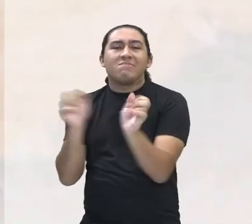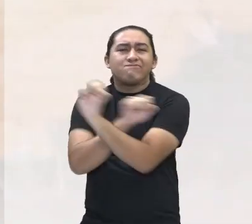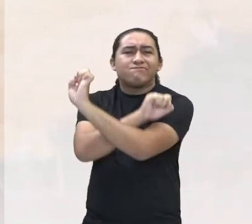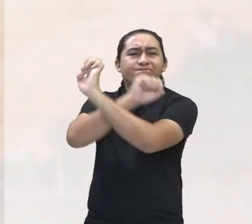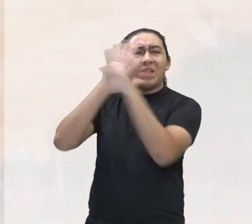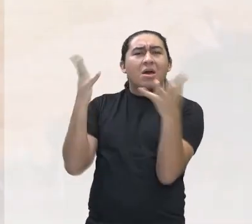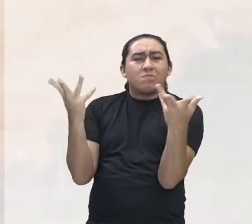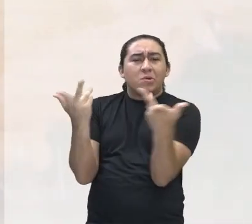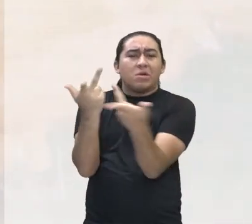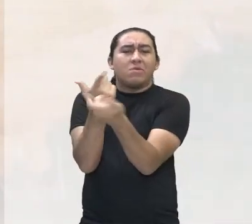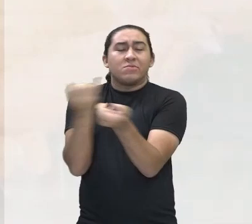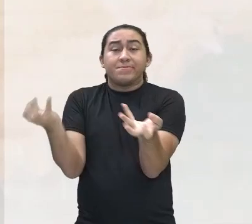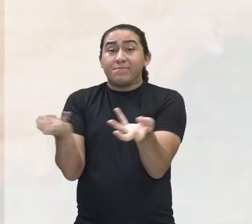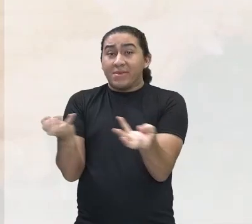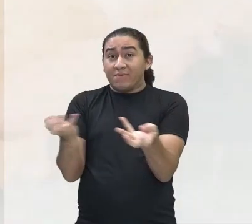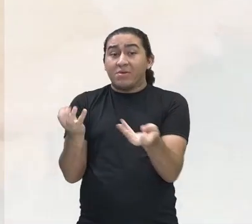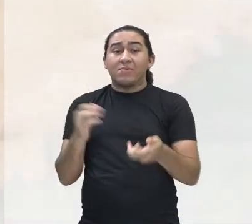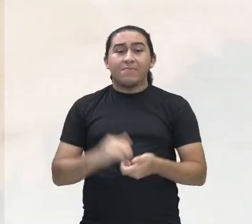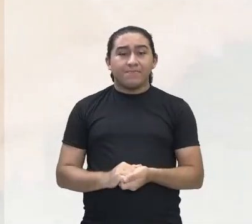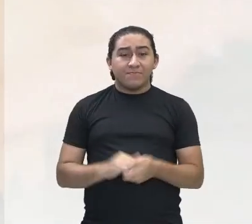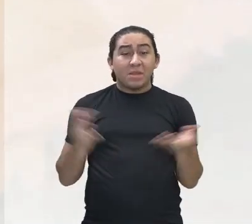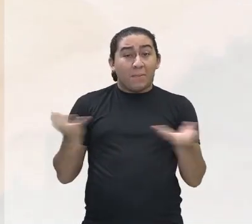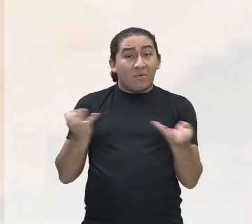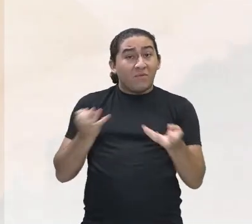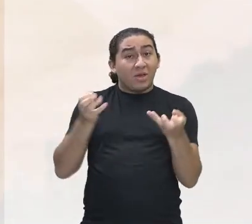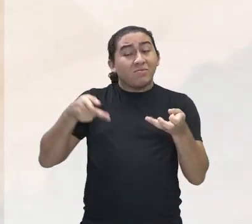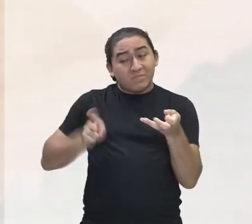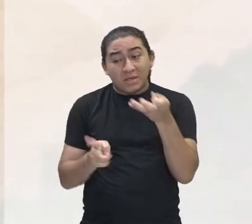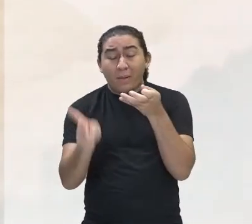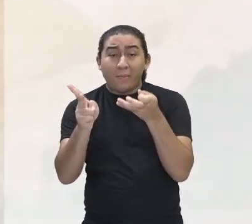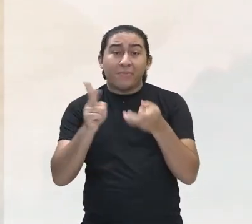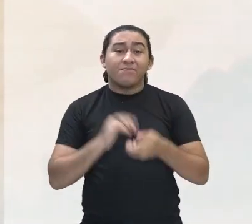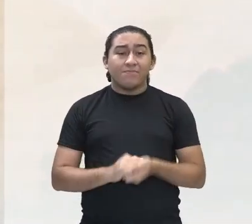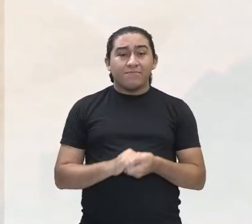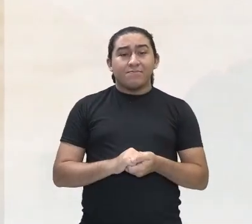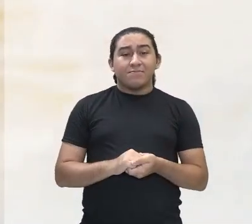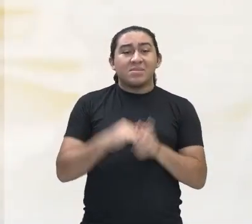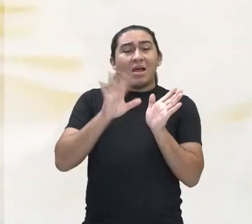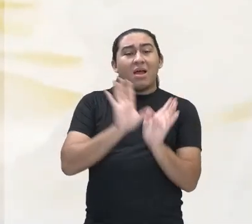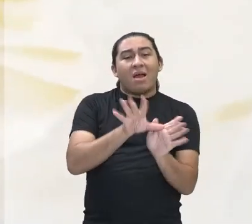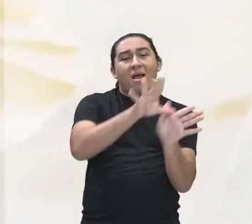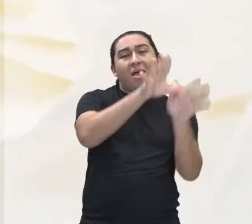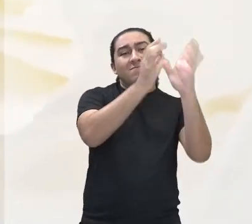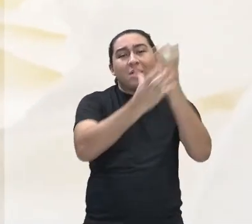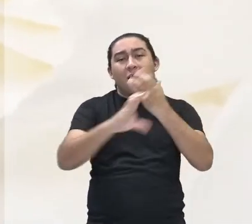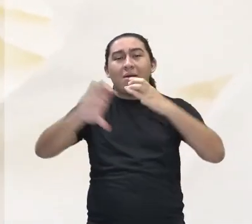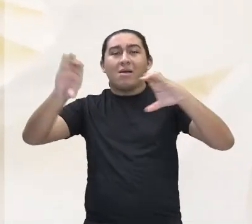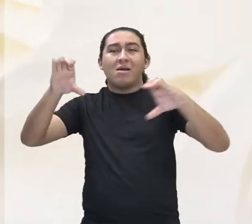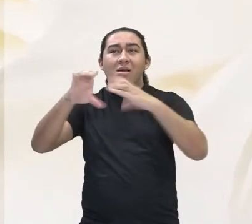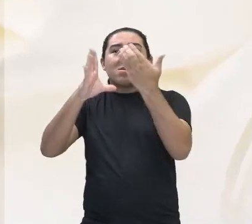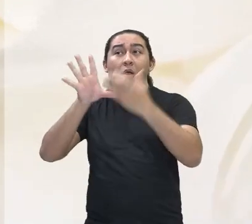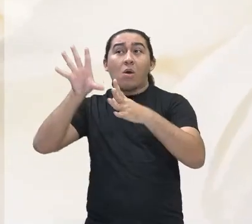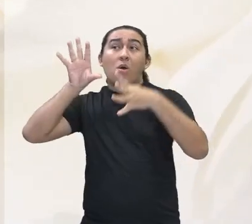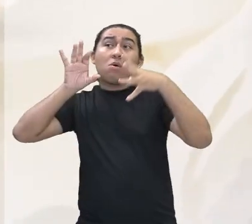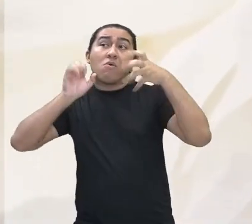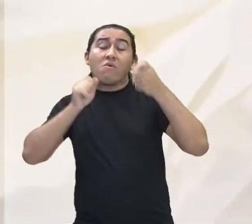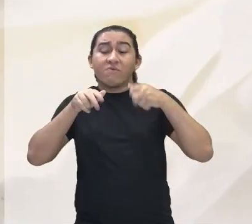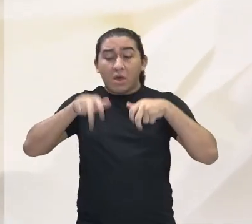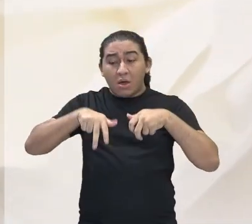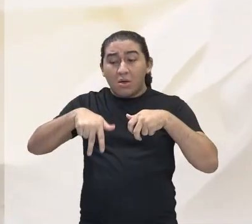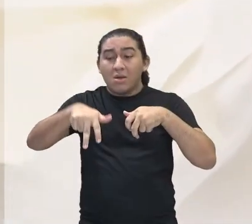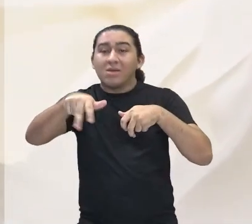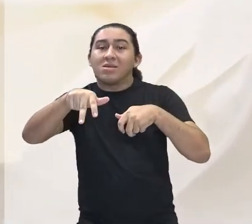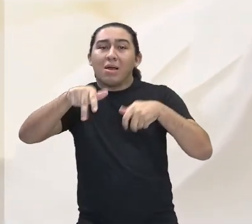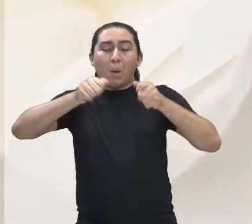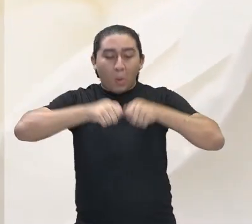esplendor perfeito, no perfeito esplendor indefinido. As aves sonorizam-te o caminho, e as vestes